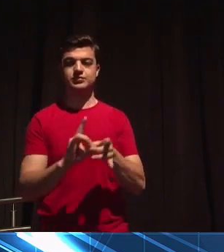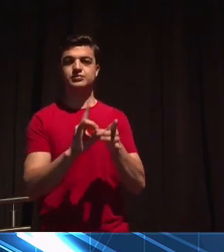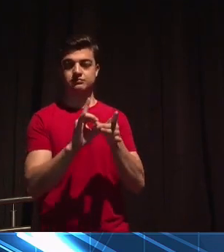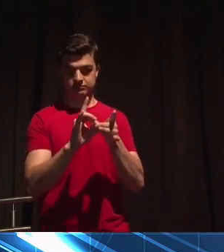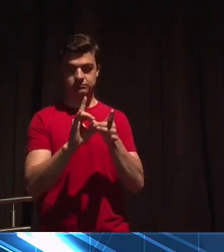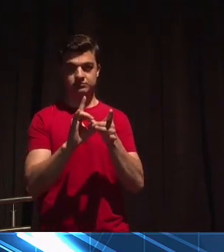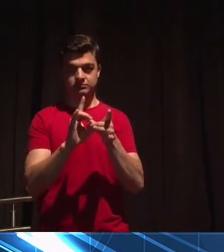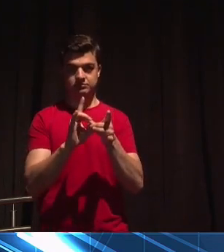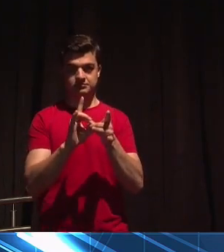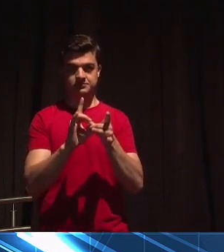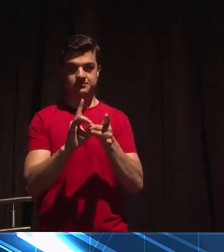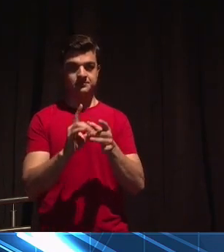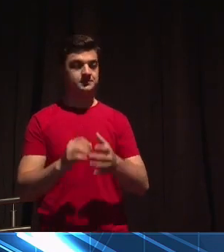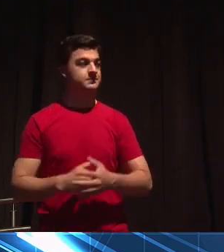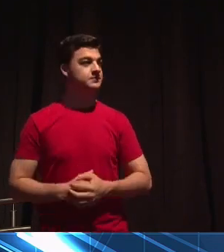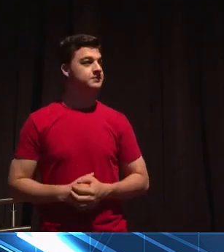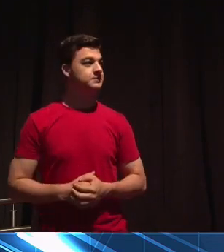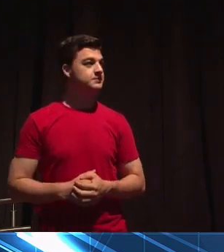service